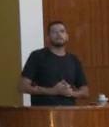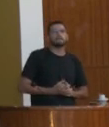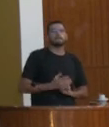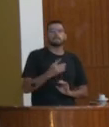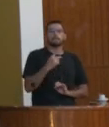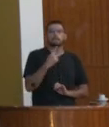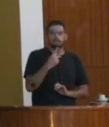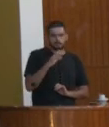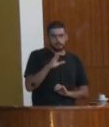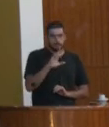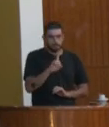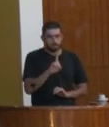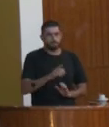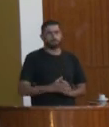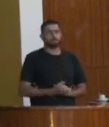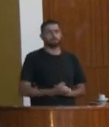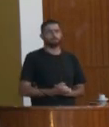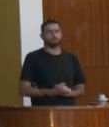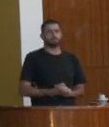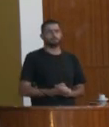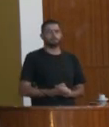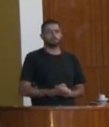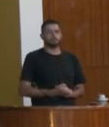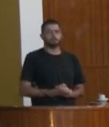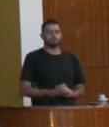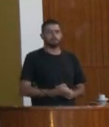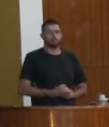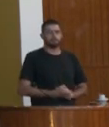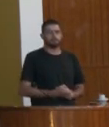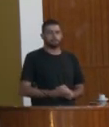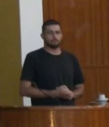PCD, portador de deficiência.